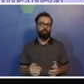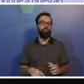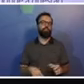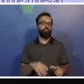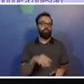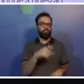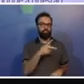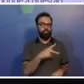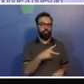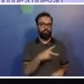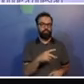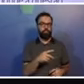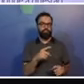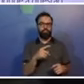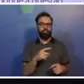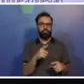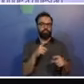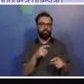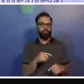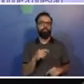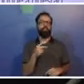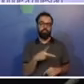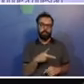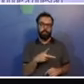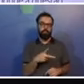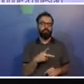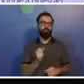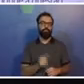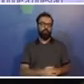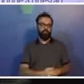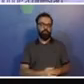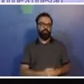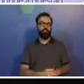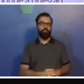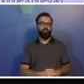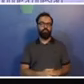ó, Paula pensou no número. Que número? P.